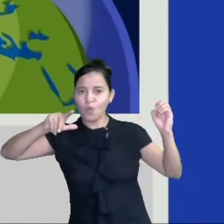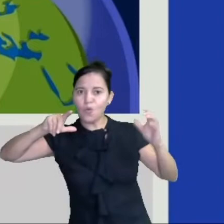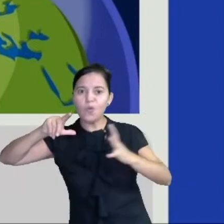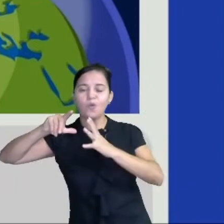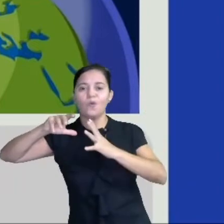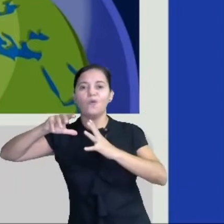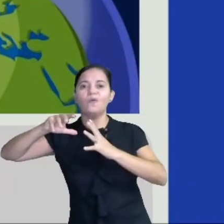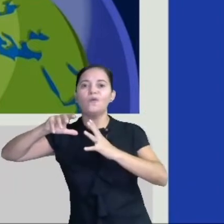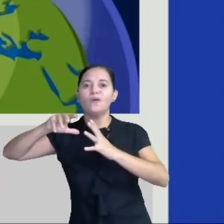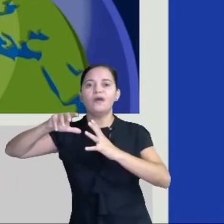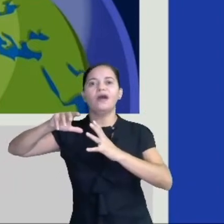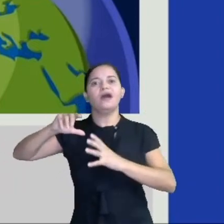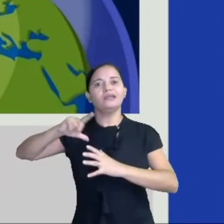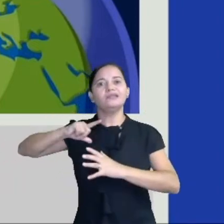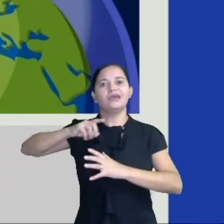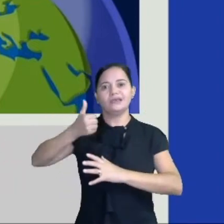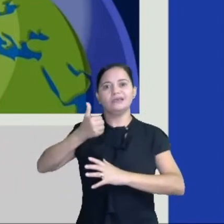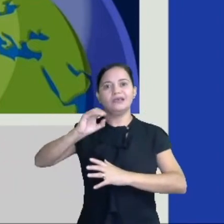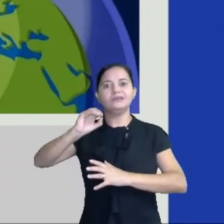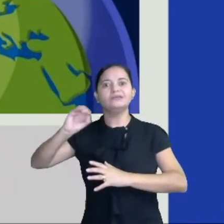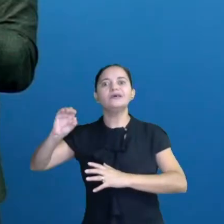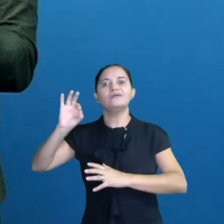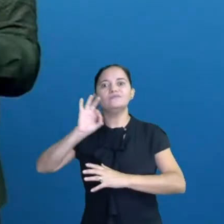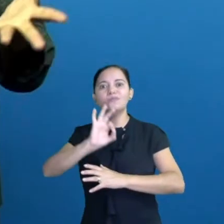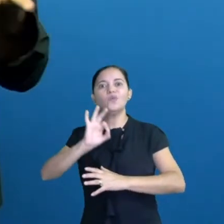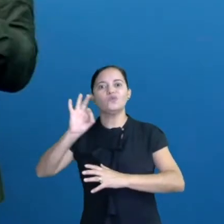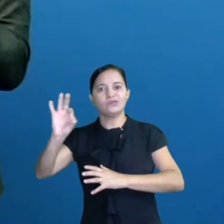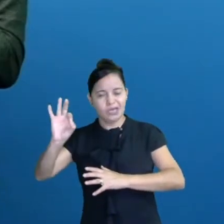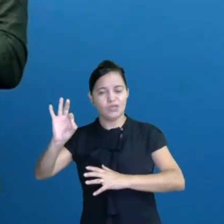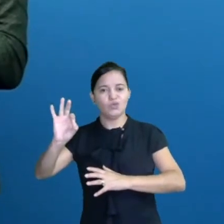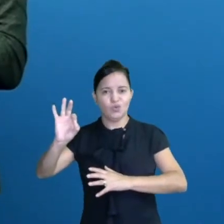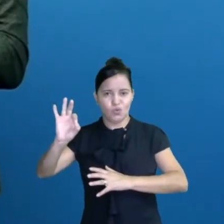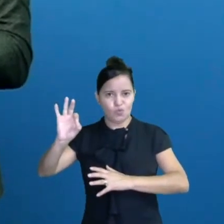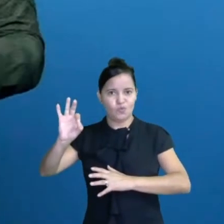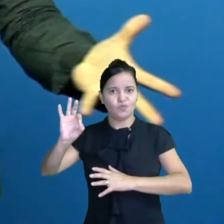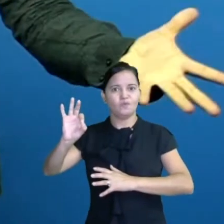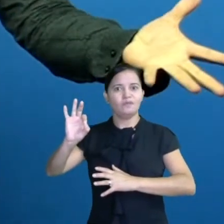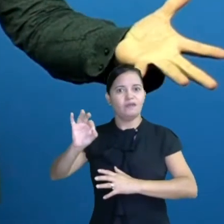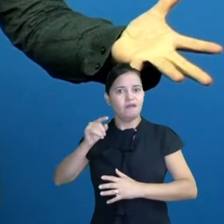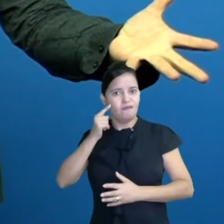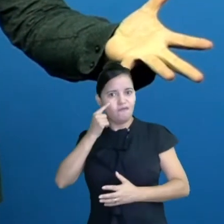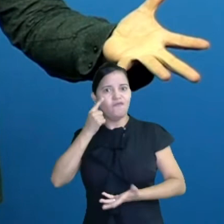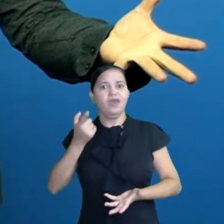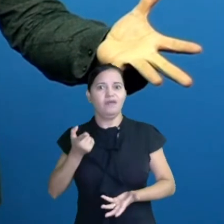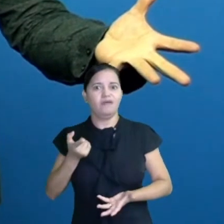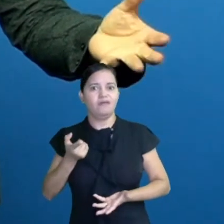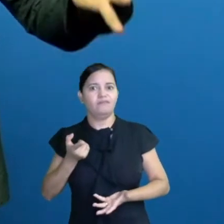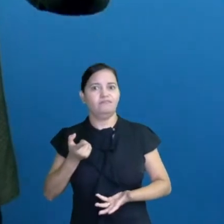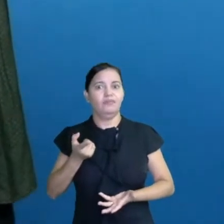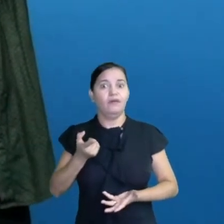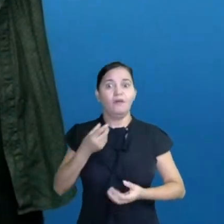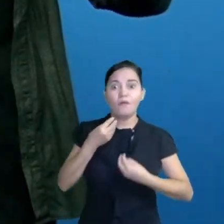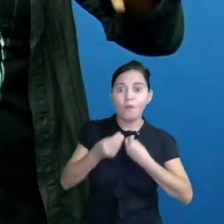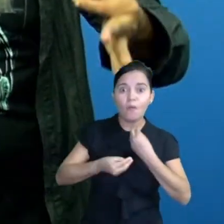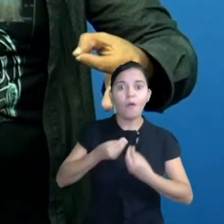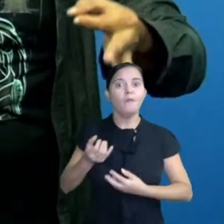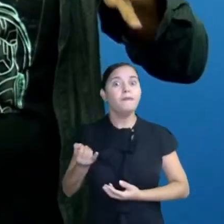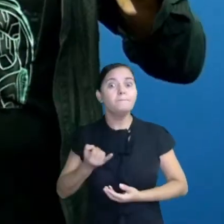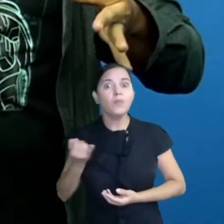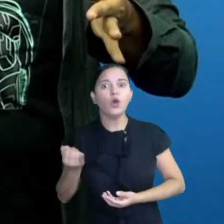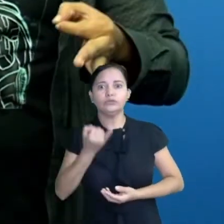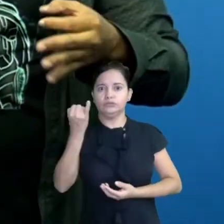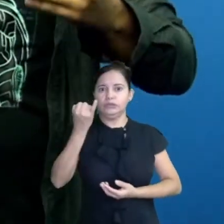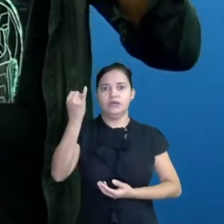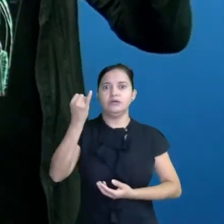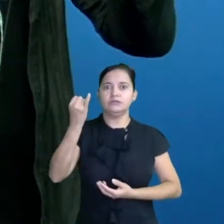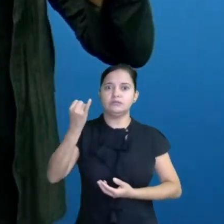quê? 100%. Vê que coisa mais fofinha, que coisa mais cuti-cuti. Não tem como a gente não falar sobre isso. Então, veja a importância da